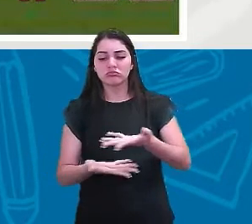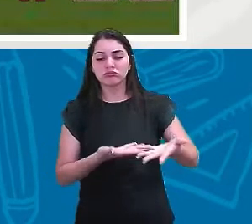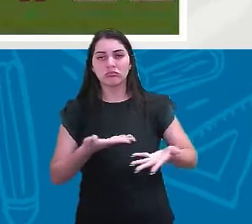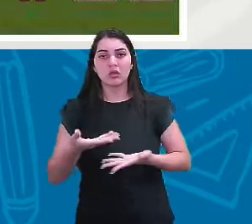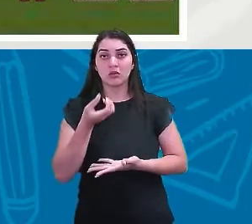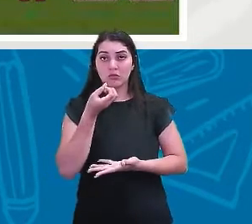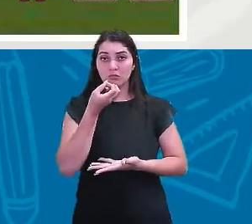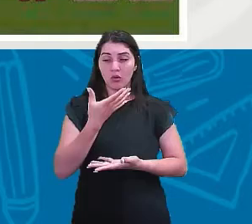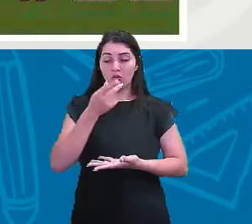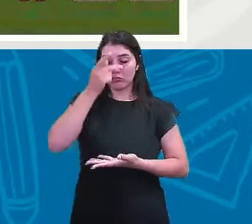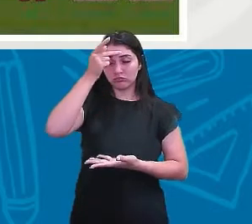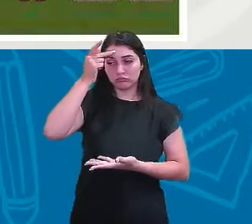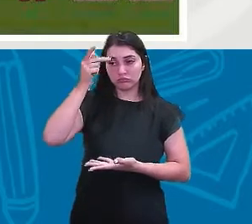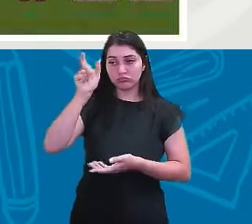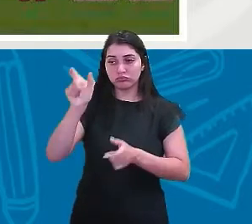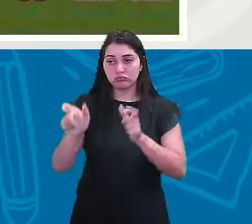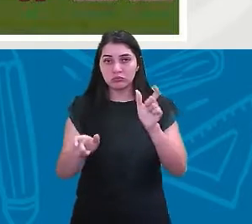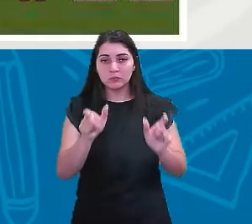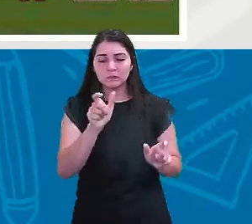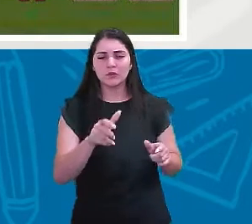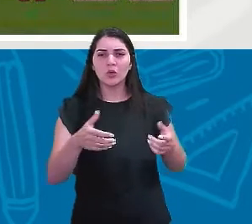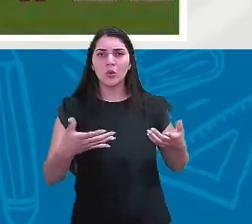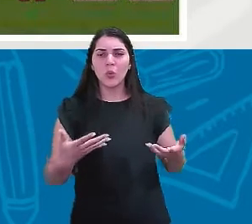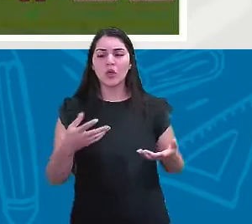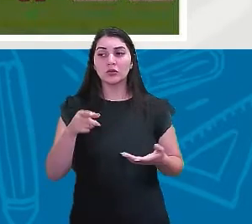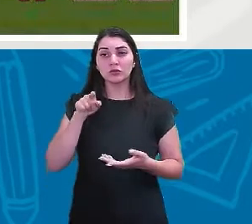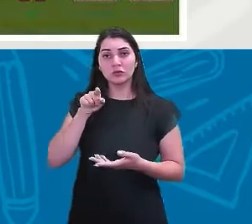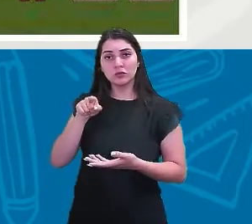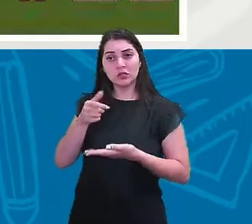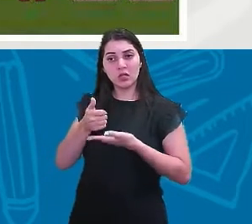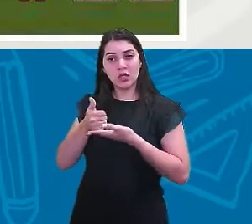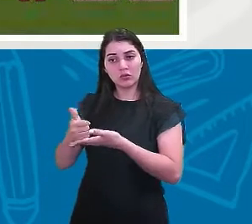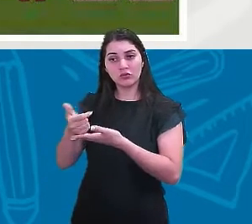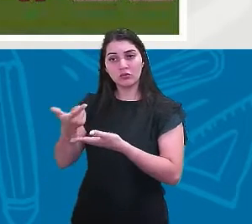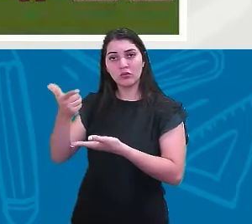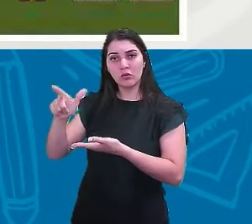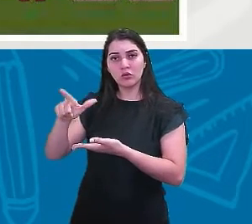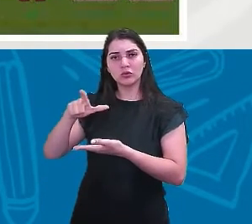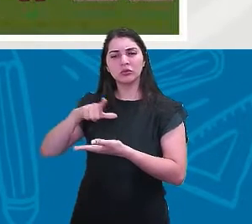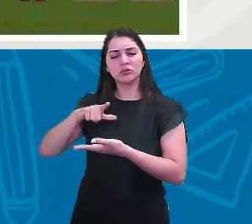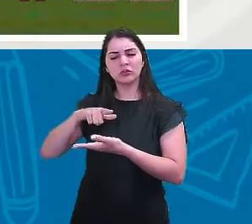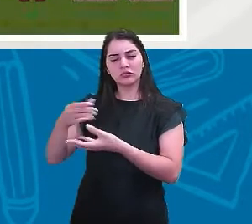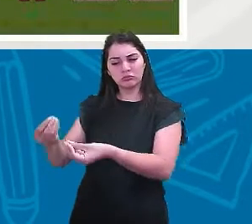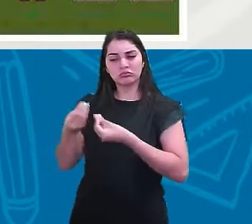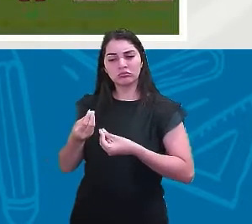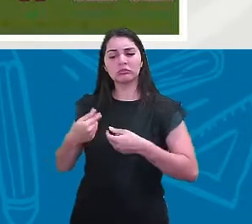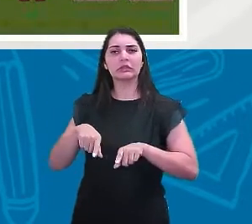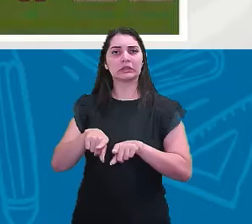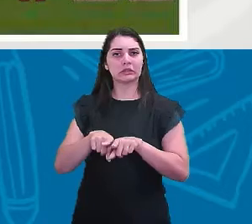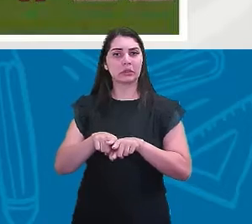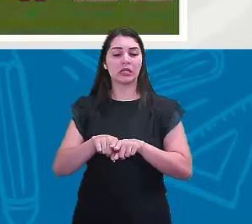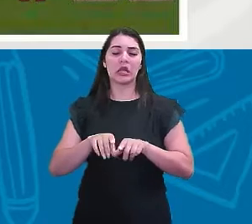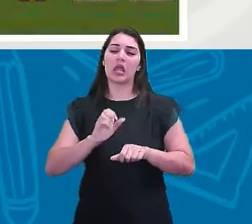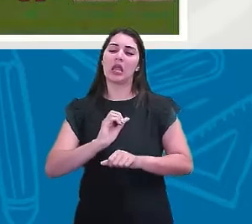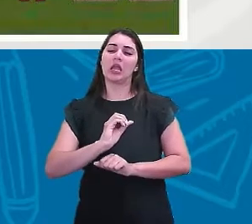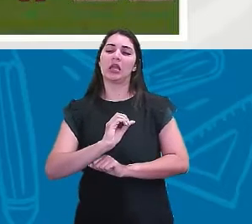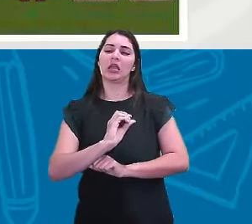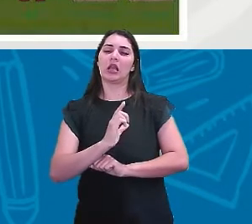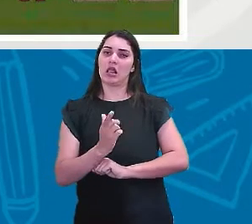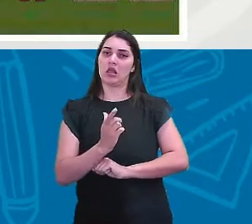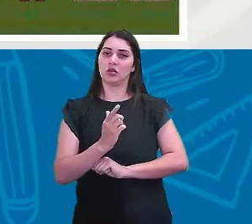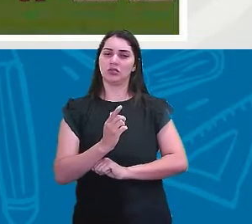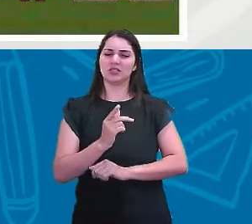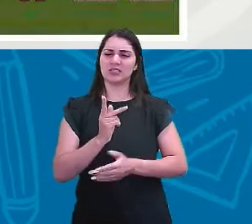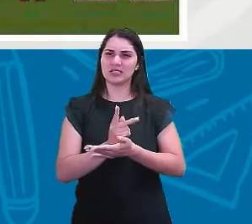entre as pessoas. Até porque quando você ajuda o outro, você tem uma retribuição também. Claro, a gente não vai fazer sempre